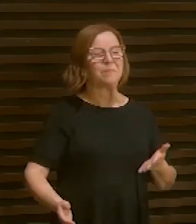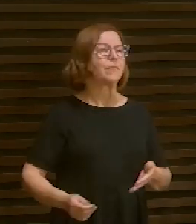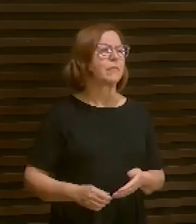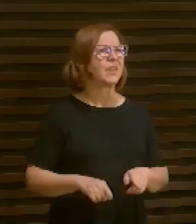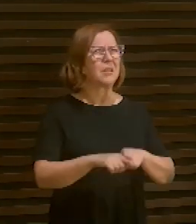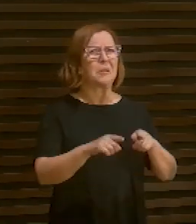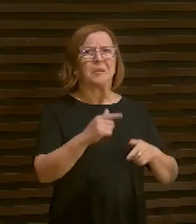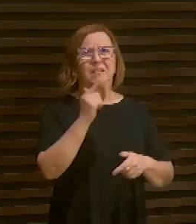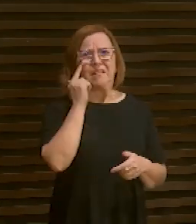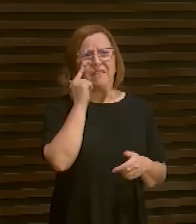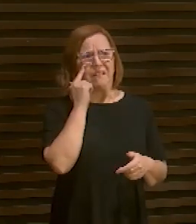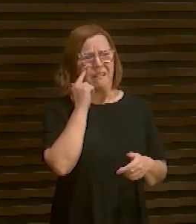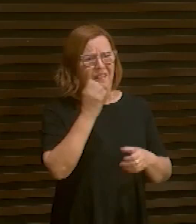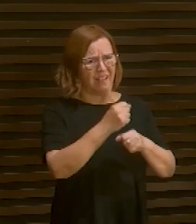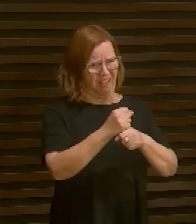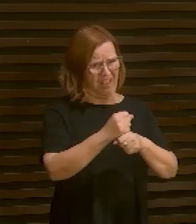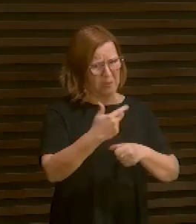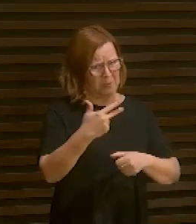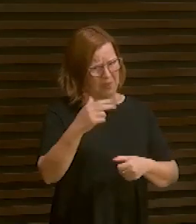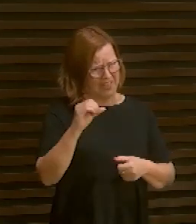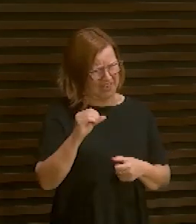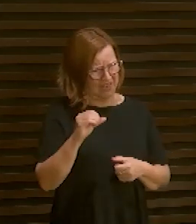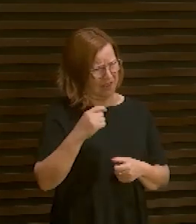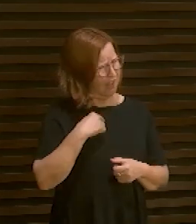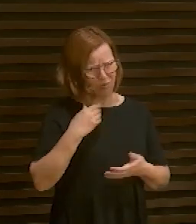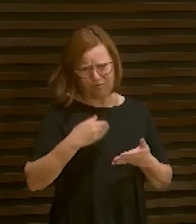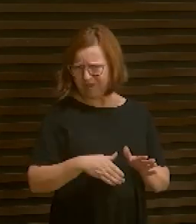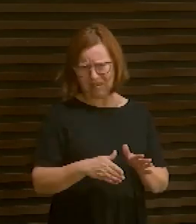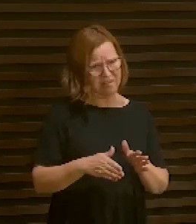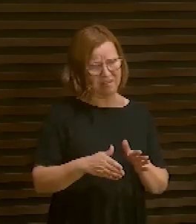Mas Glênio, no ano 30 eu não tinha nascido.